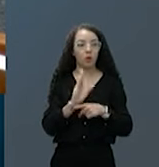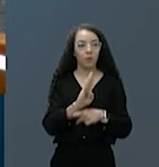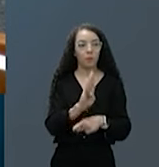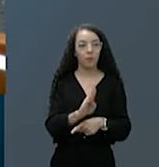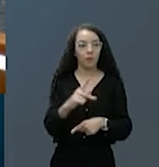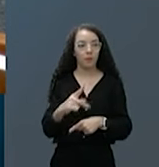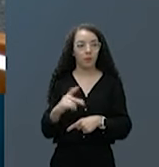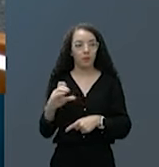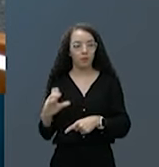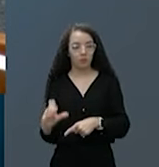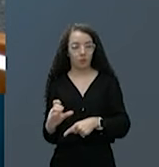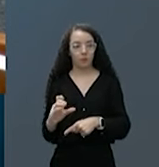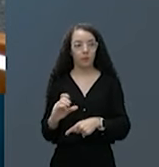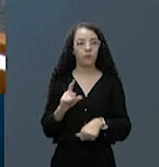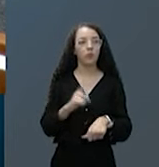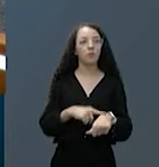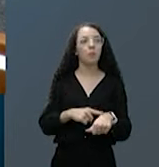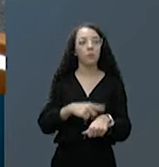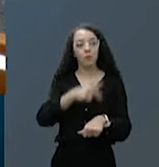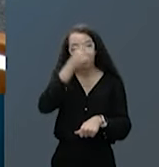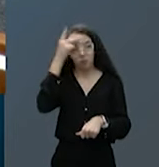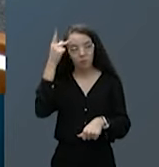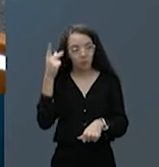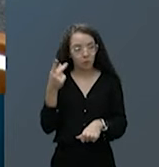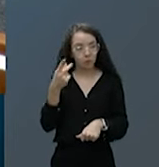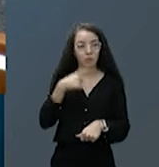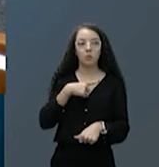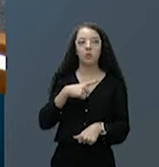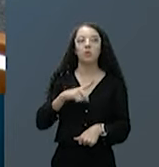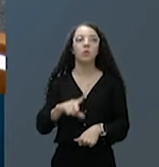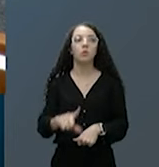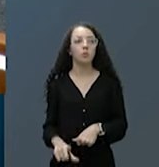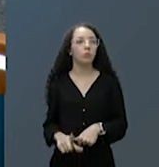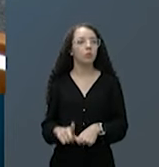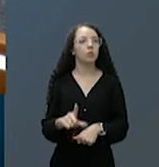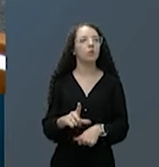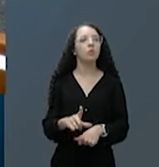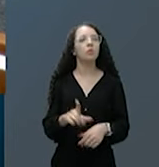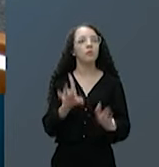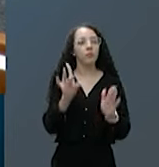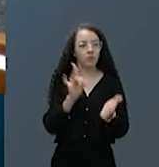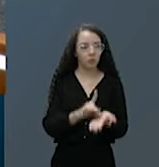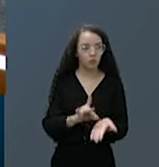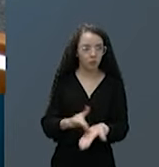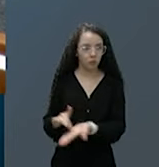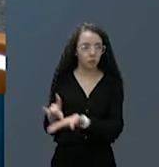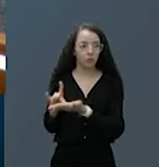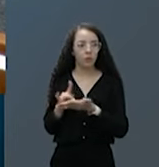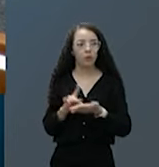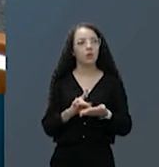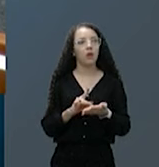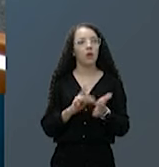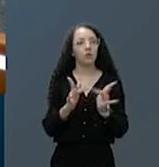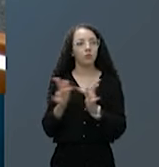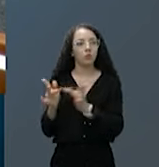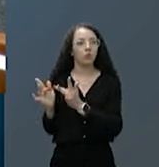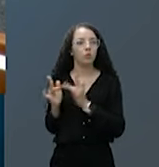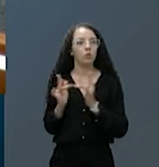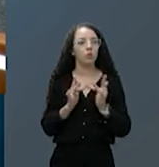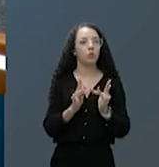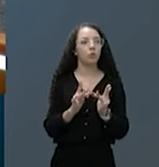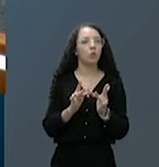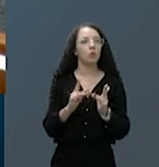agravante não apresentar a devida dialeticidade entre o caso concreto e o precedente qualificado. E essas são as